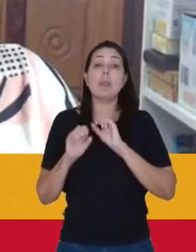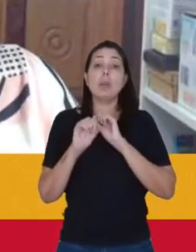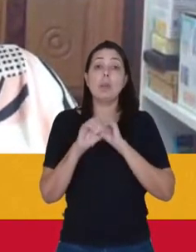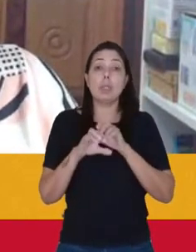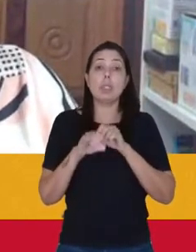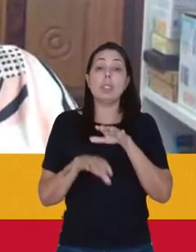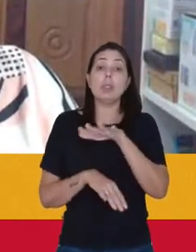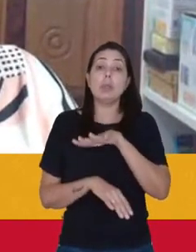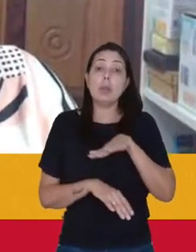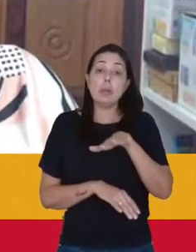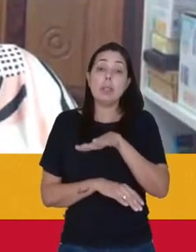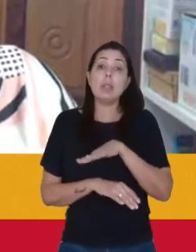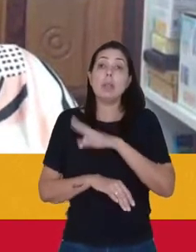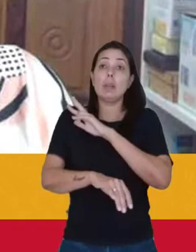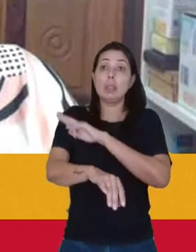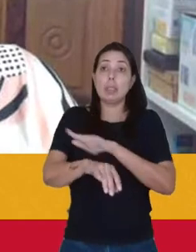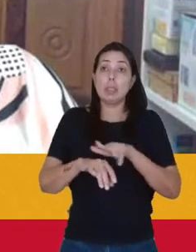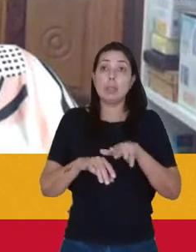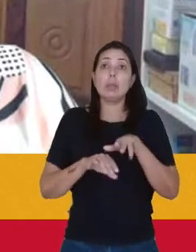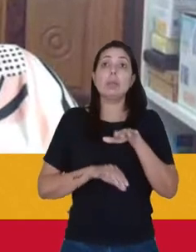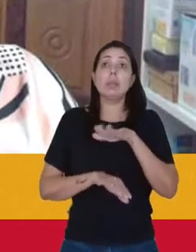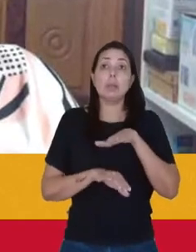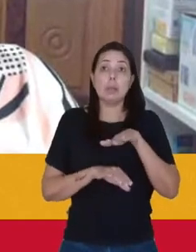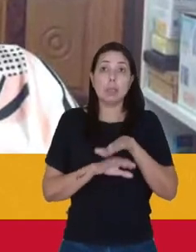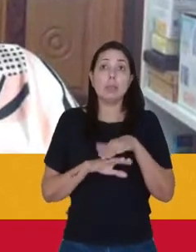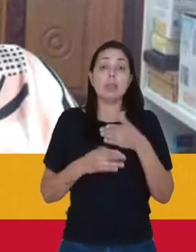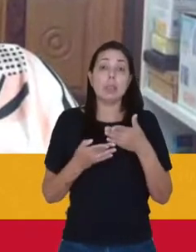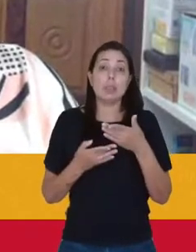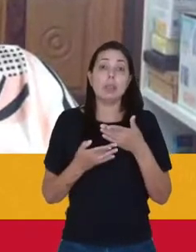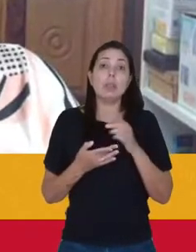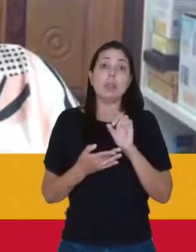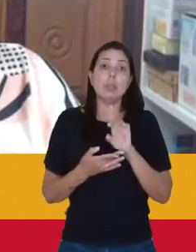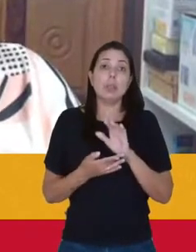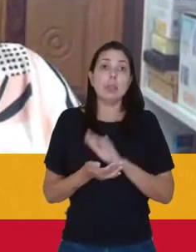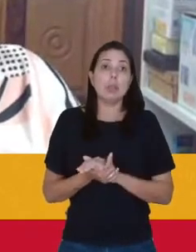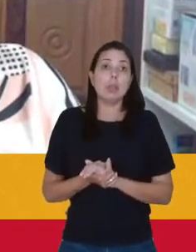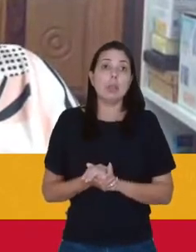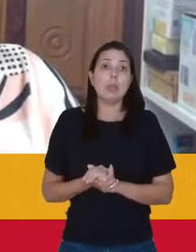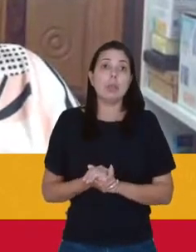educação ambiental e o racismo ambiental, né? Então, pelo menos assim,